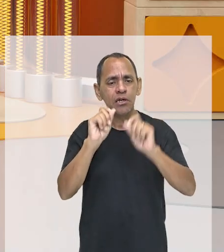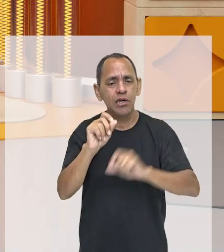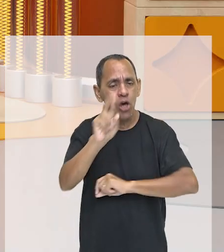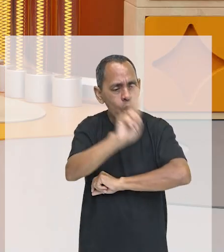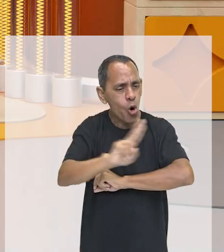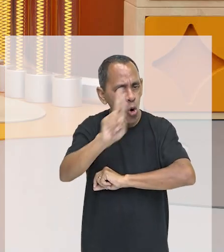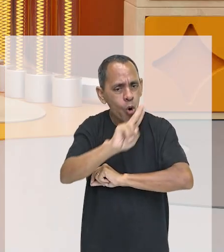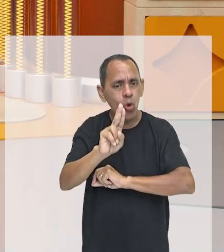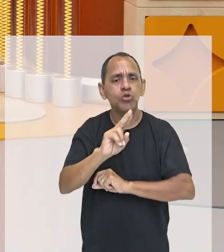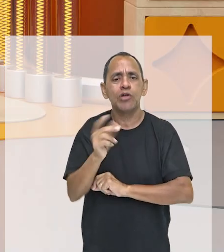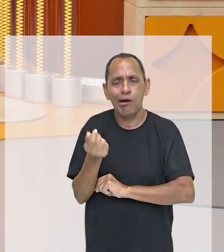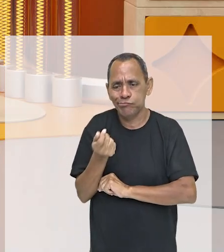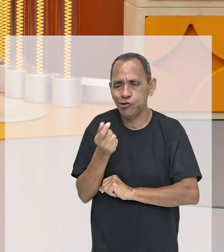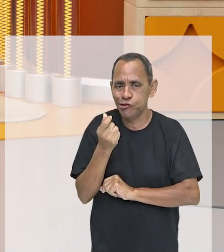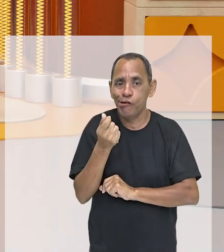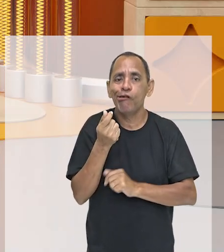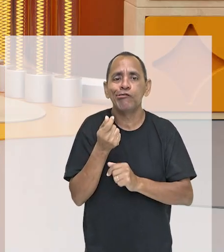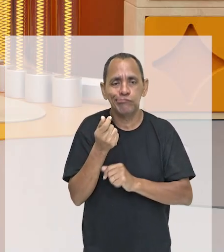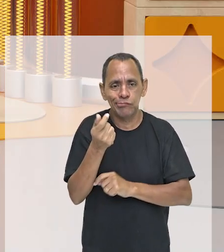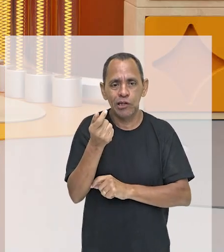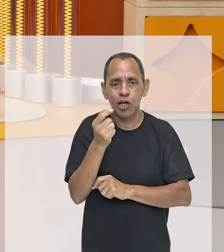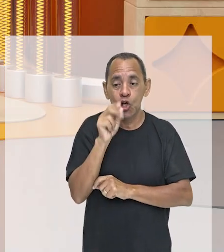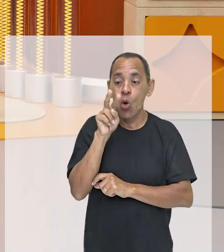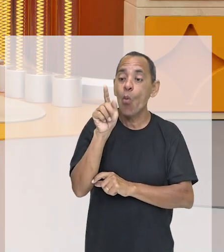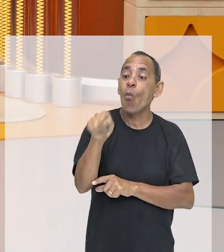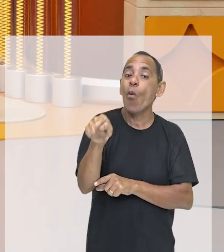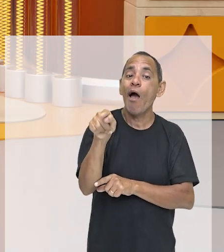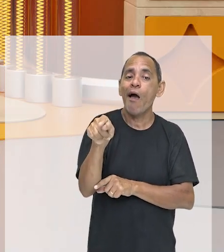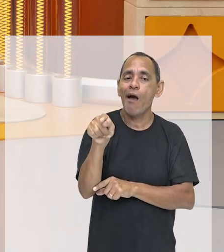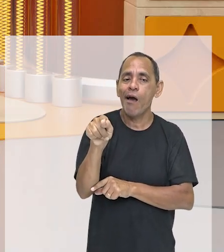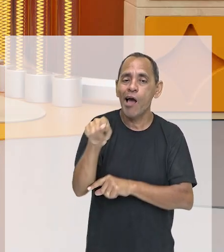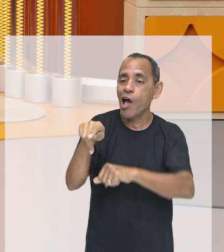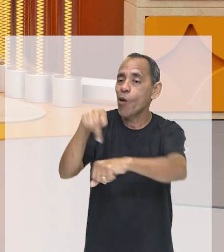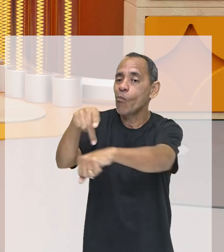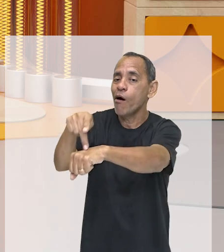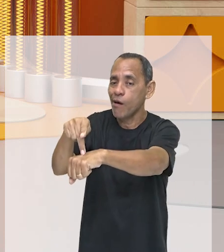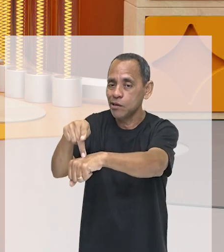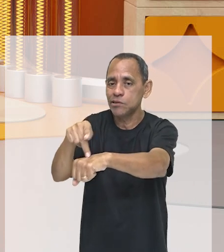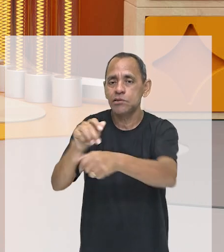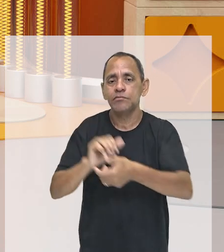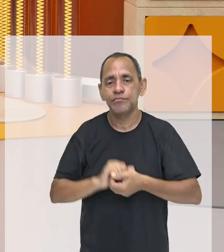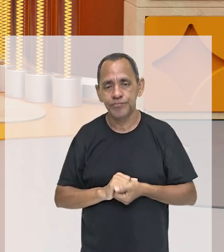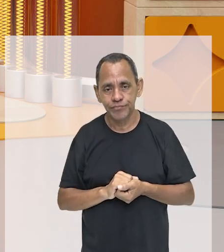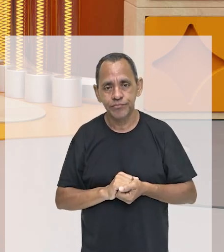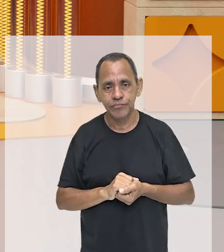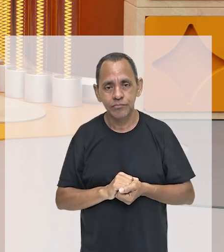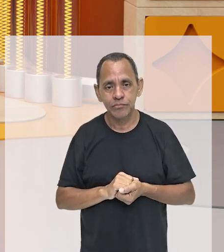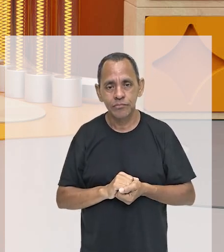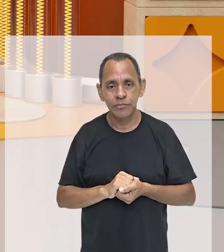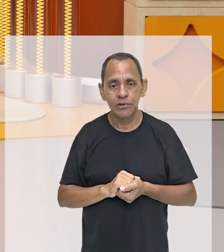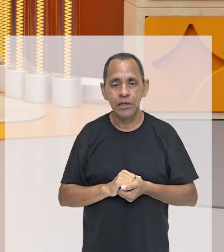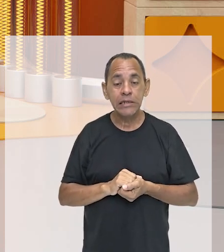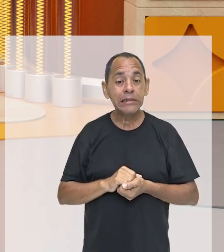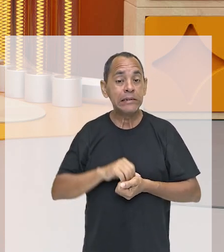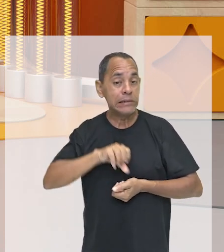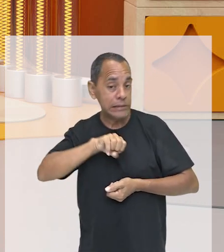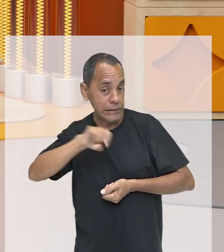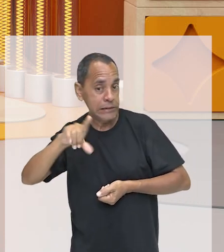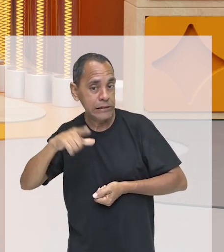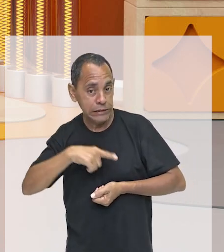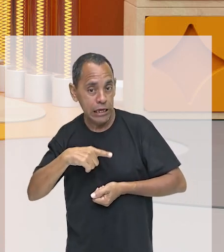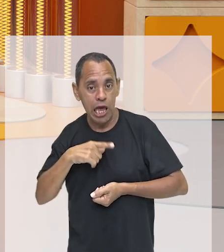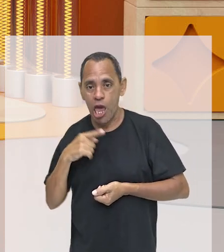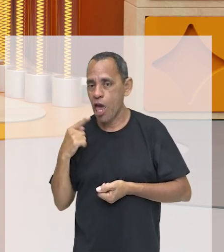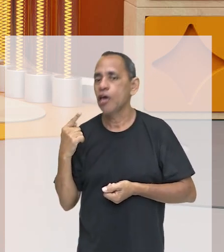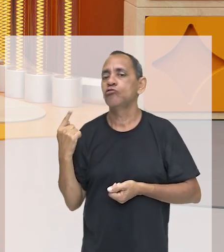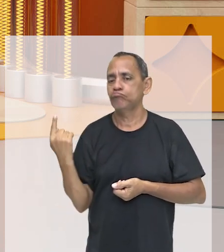as suas justificativas, né? O que é que eles pensaram naquele momento? Tendo uma única moeda, a circulação de